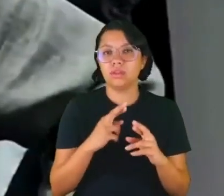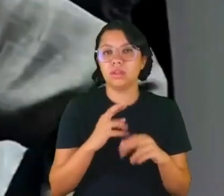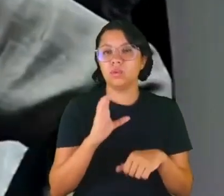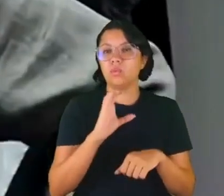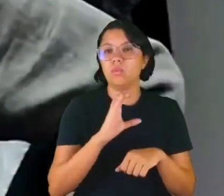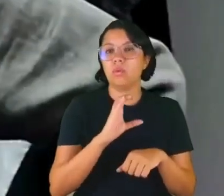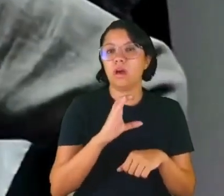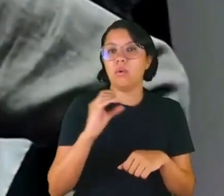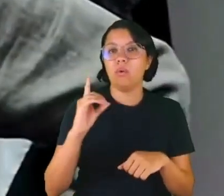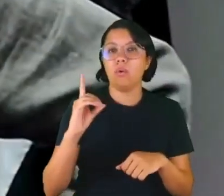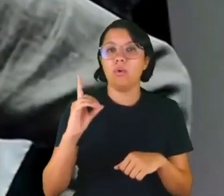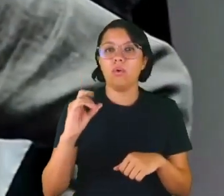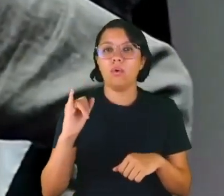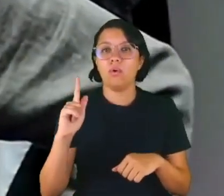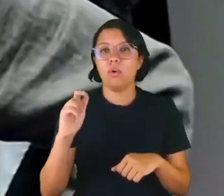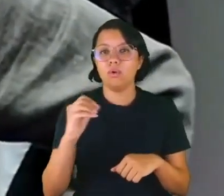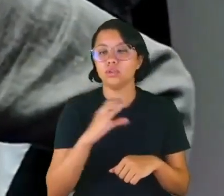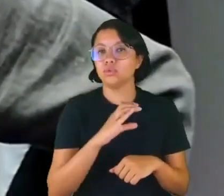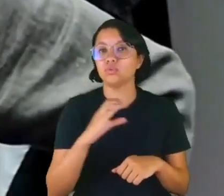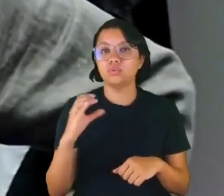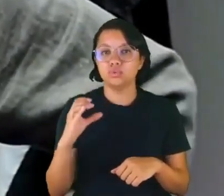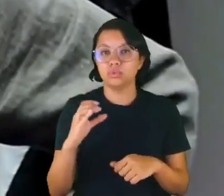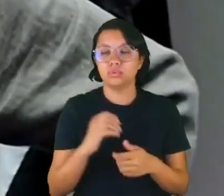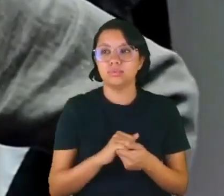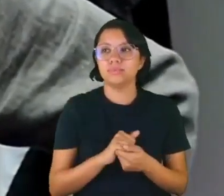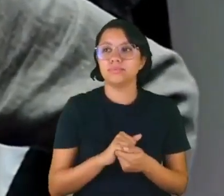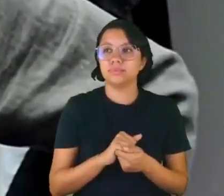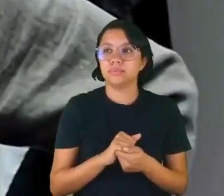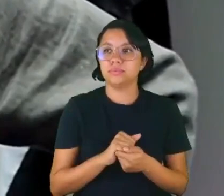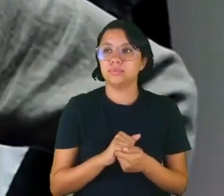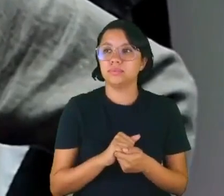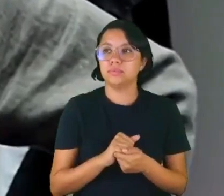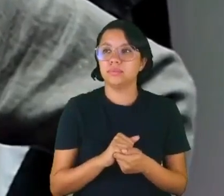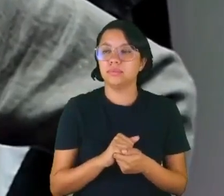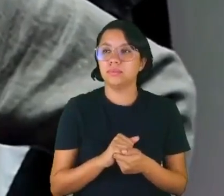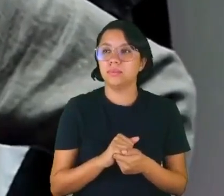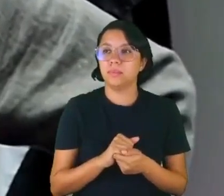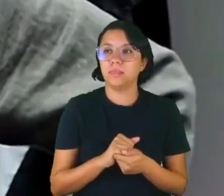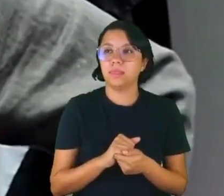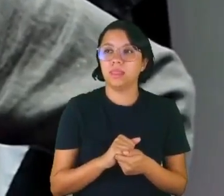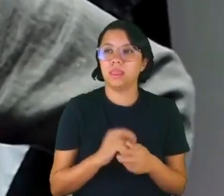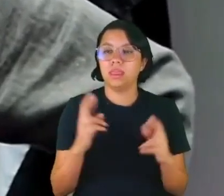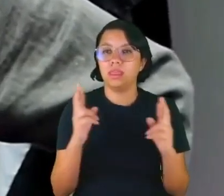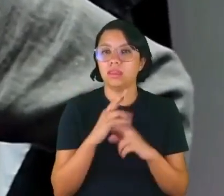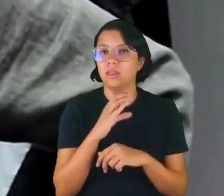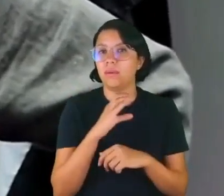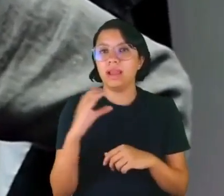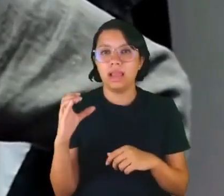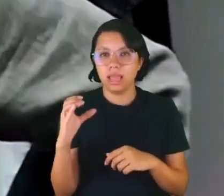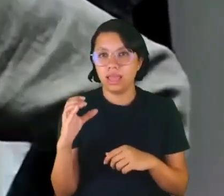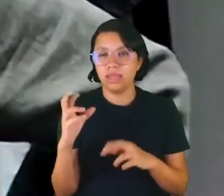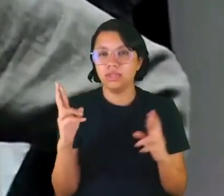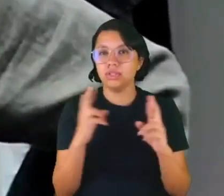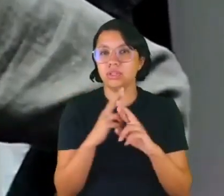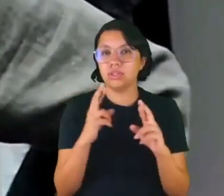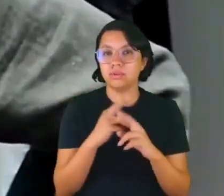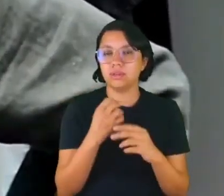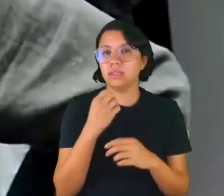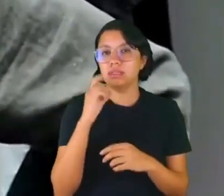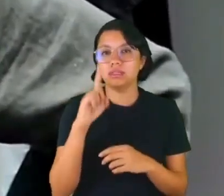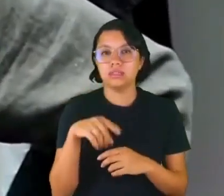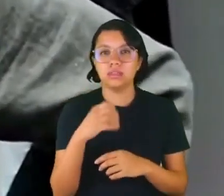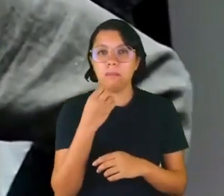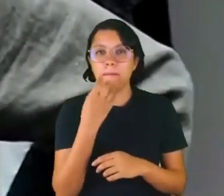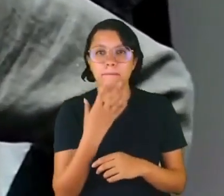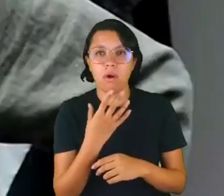do consumidor quanto a ser um bom ou não pagador, bom ou mau pagador. Nós tivemos também o caso do produtor